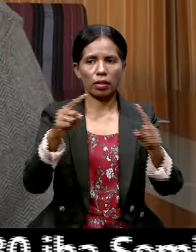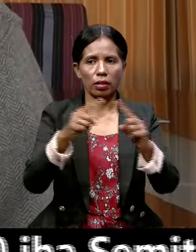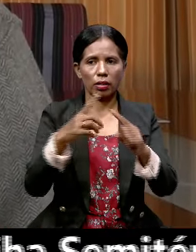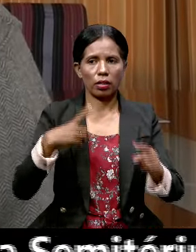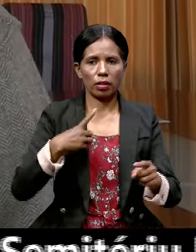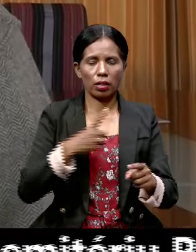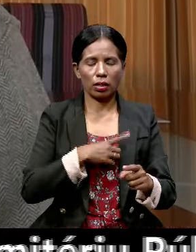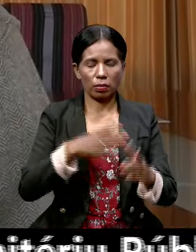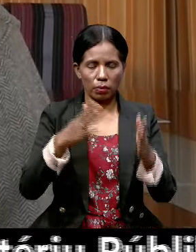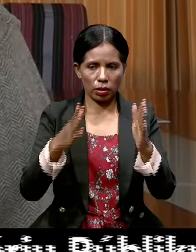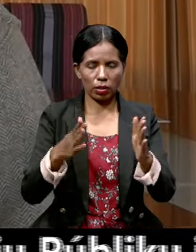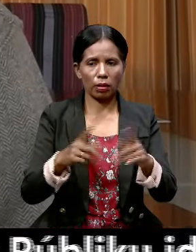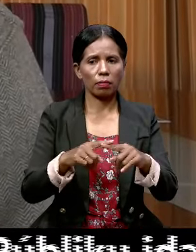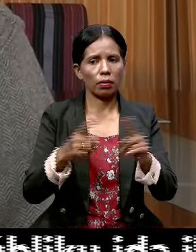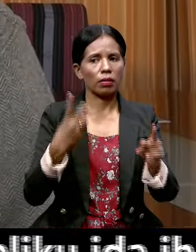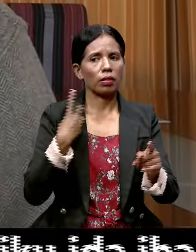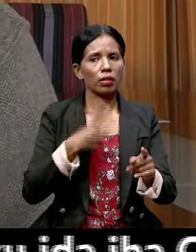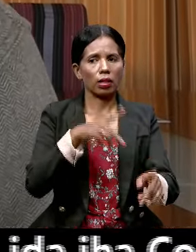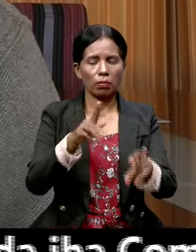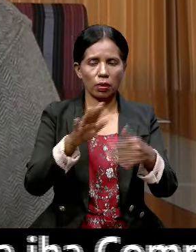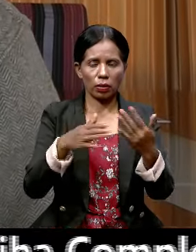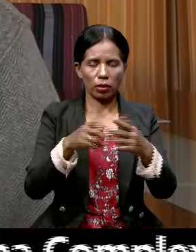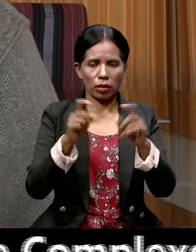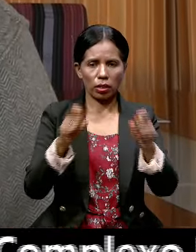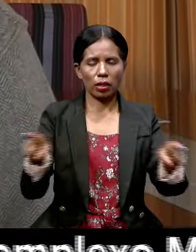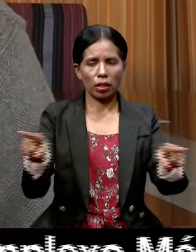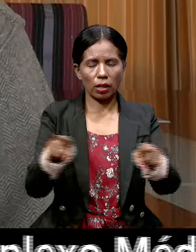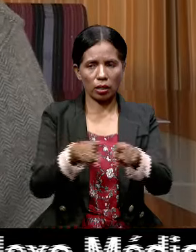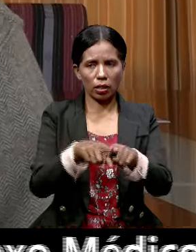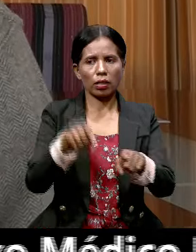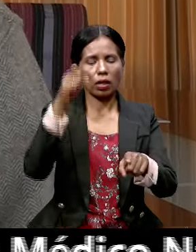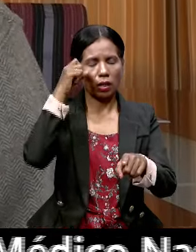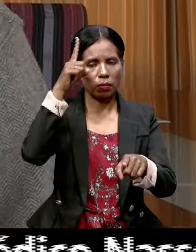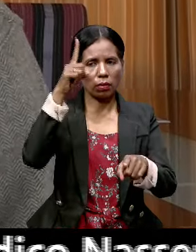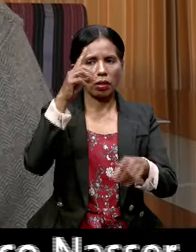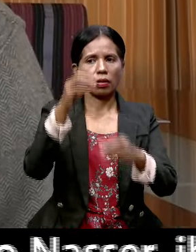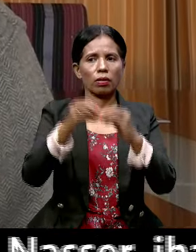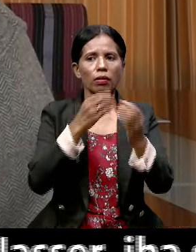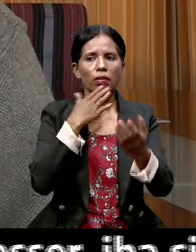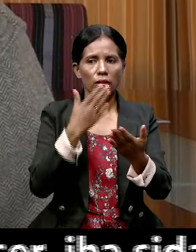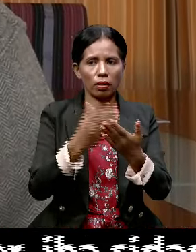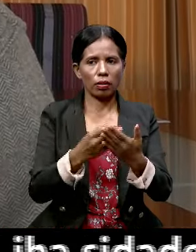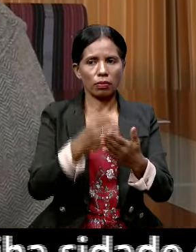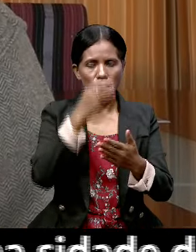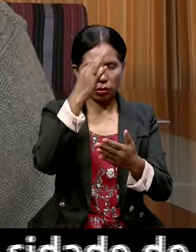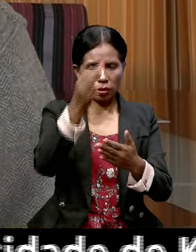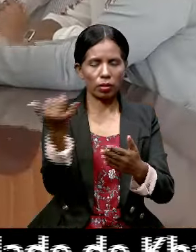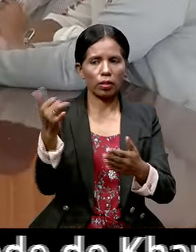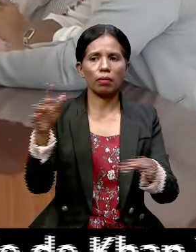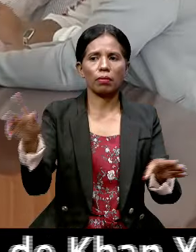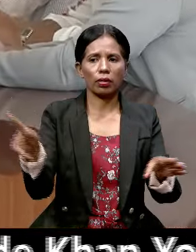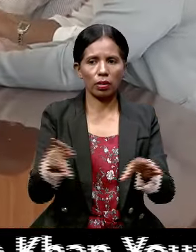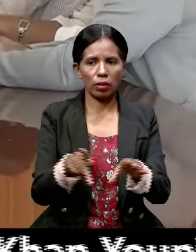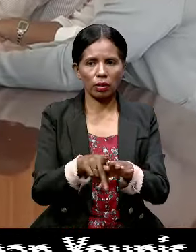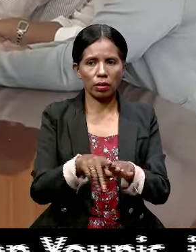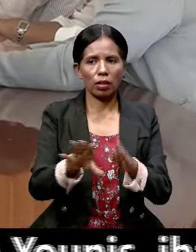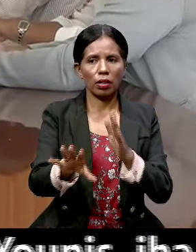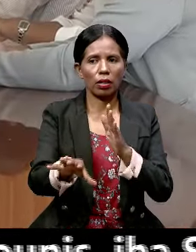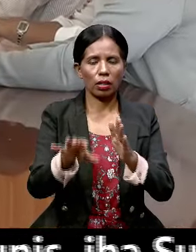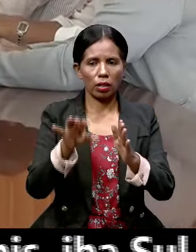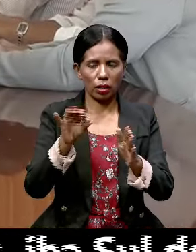deputados de câmara, mas bem, tenia a população tem que a par compreender dia que vida né, ato né para merecer participar, hilimos,